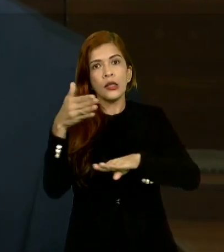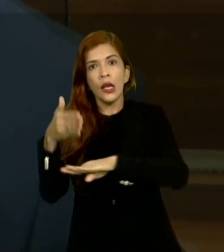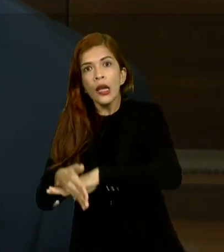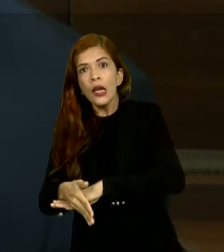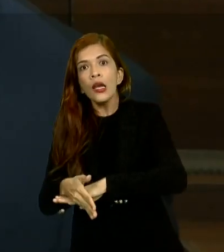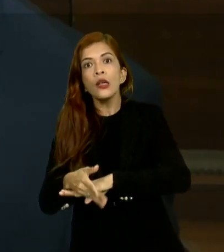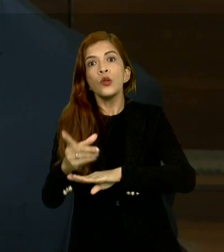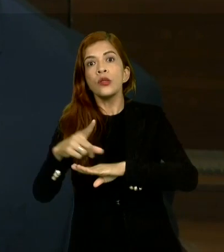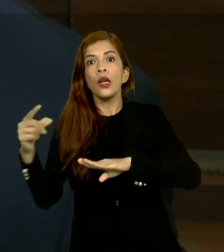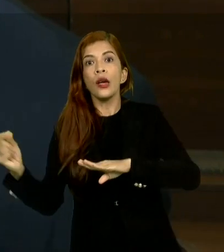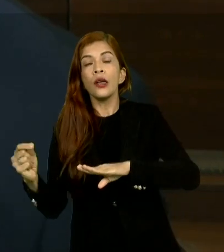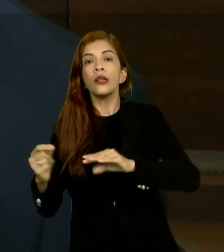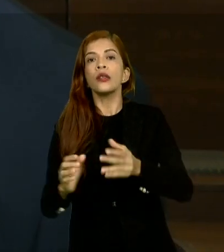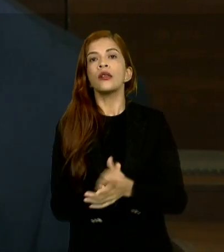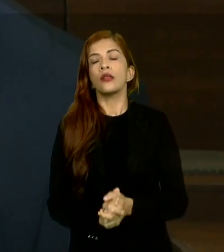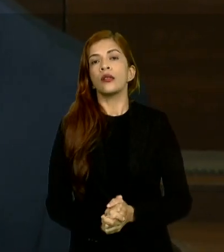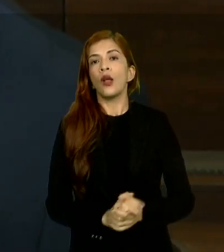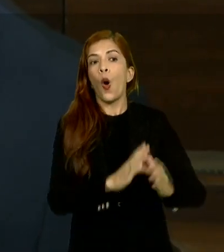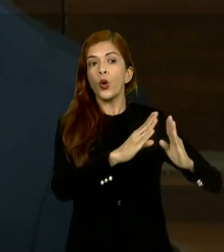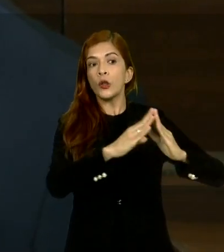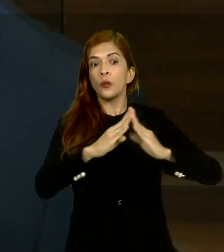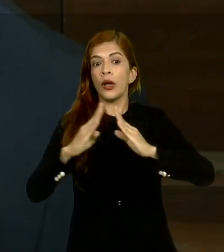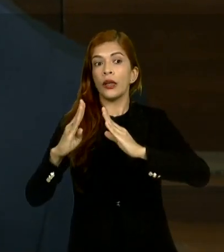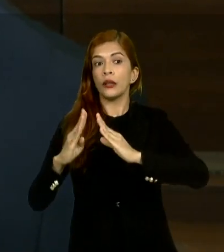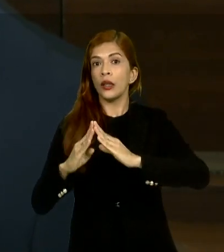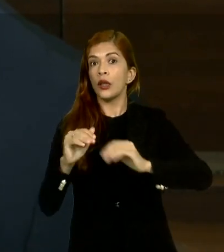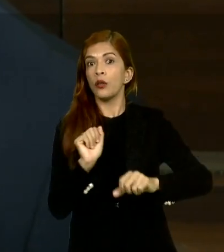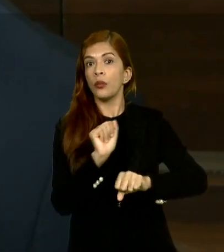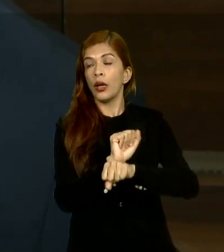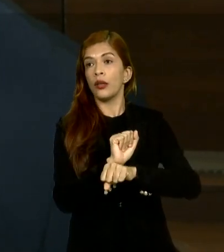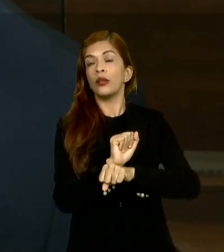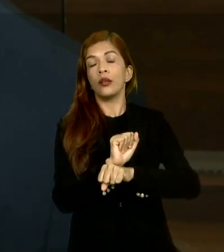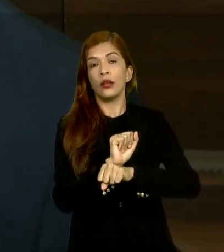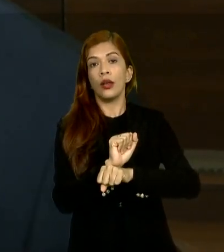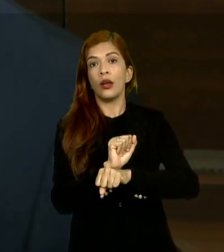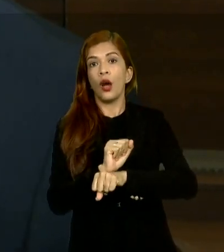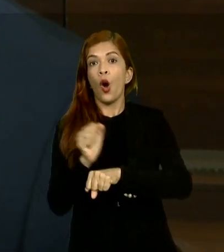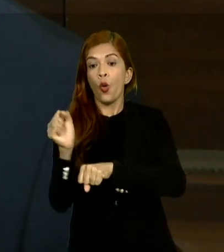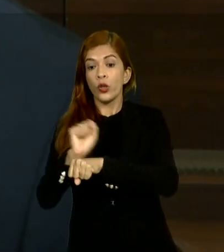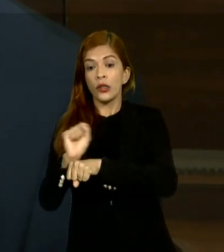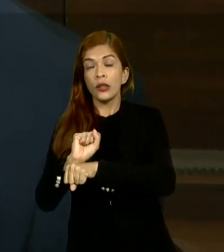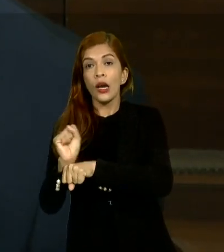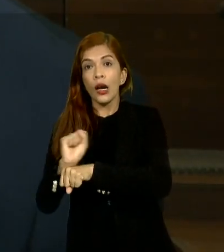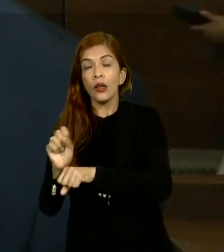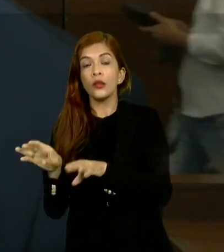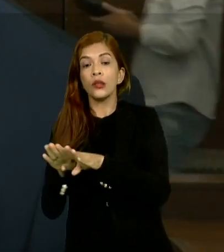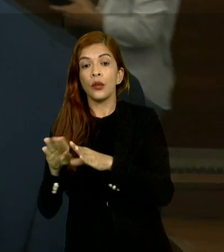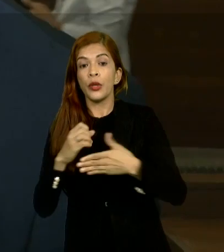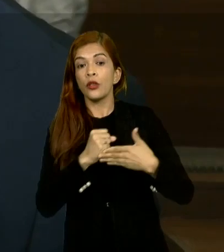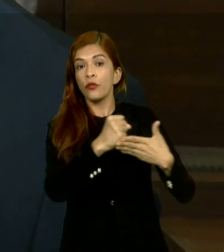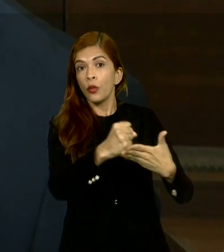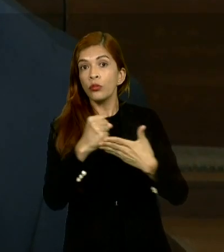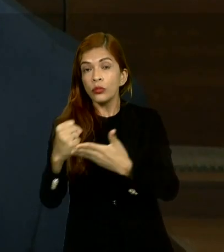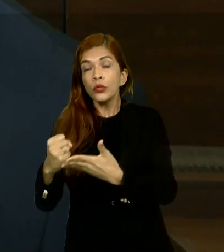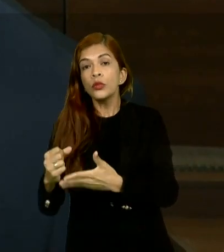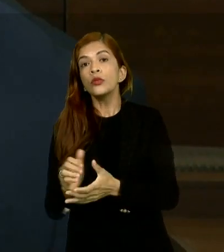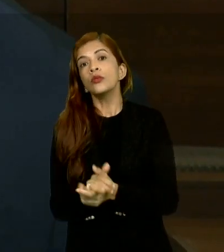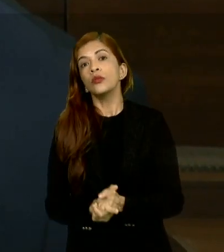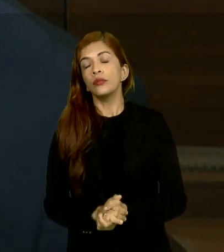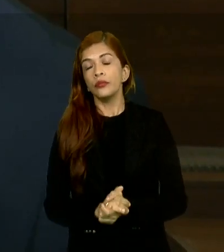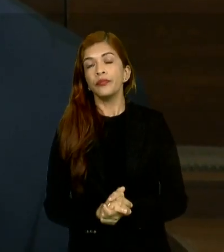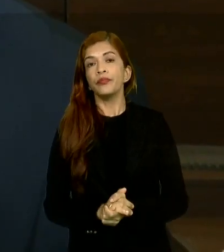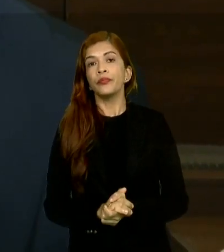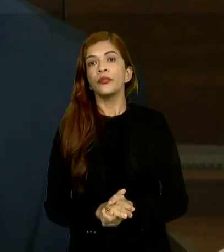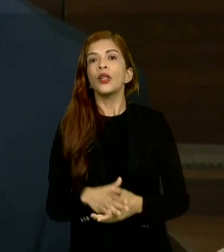saída, aonde os barraqueiros vão estacionar, os carros que irão dar apoio nessas barracas. Enfim, passamos todo